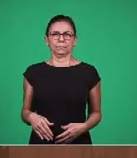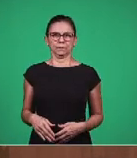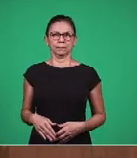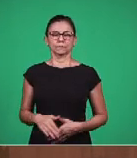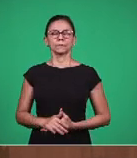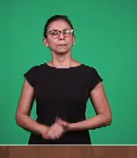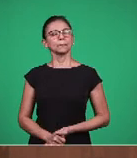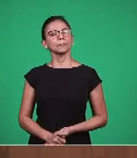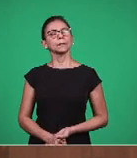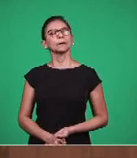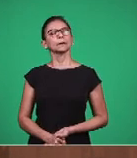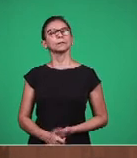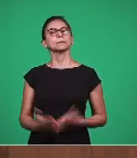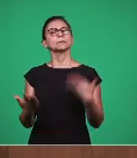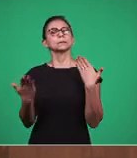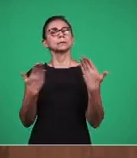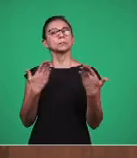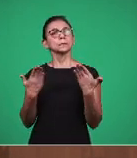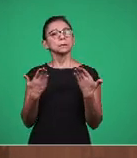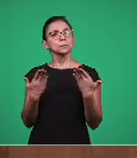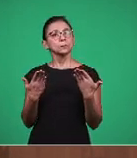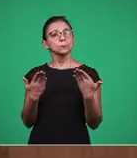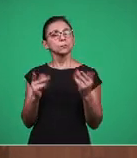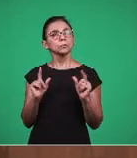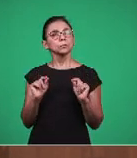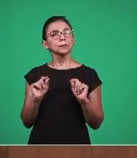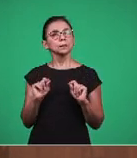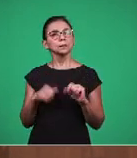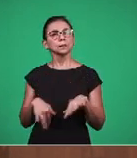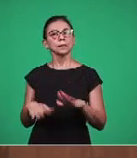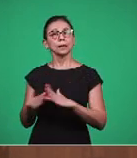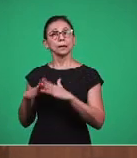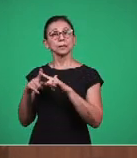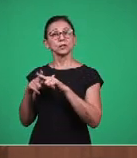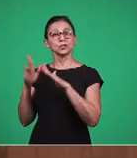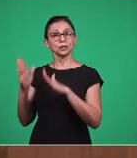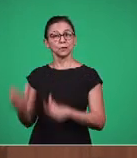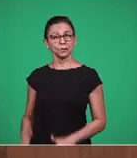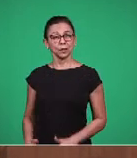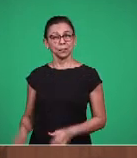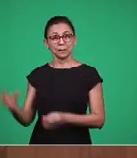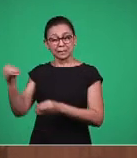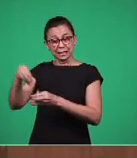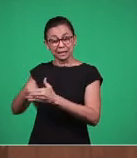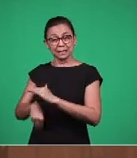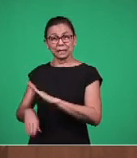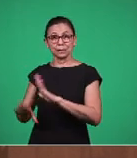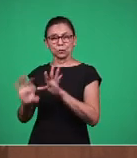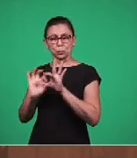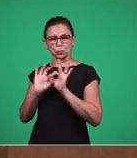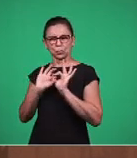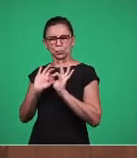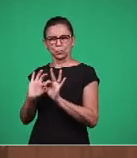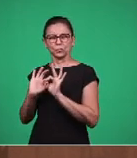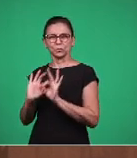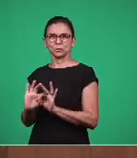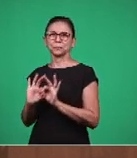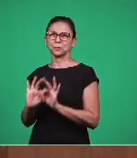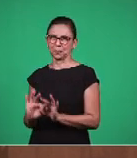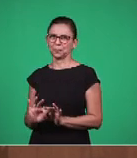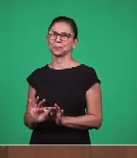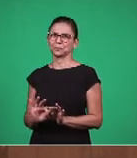estar, o corpo tem que estar na posição certa para pegar o peso